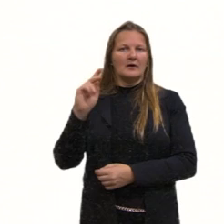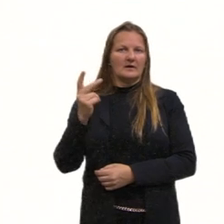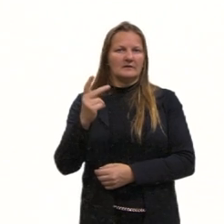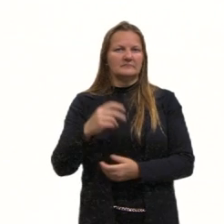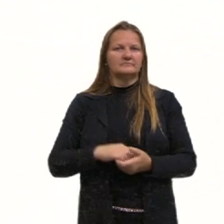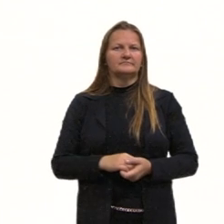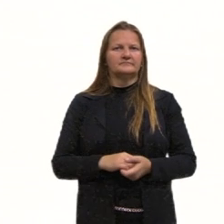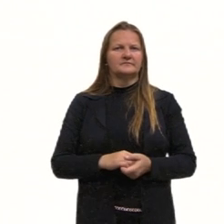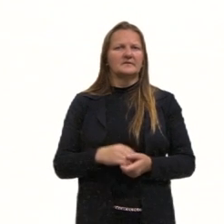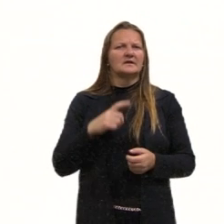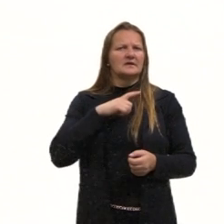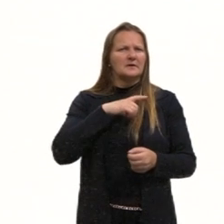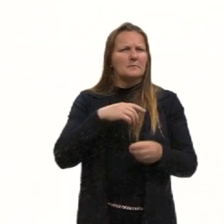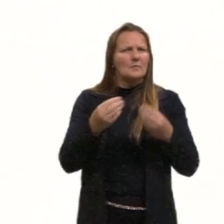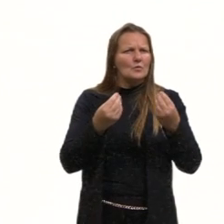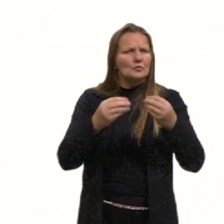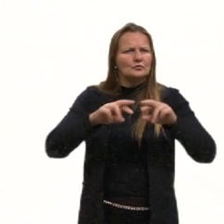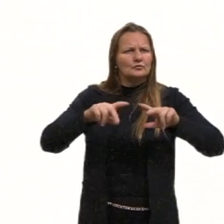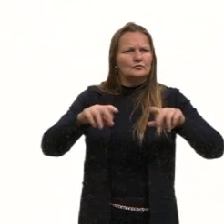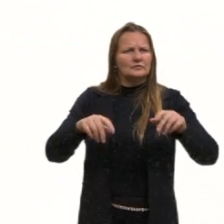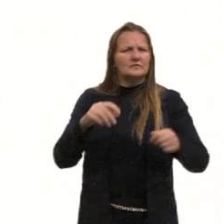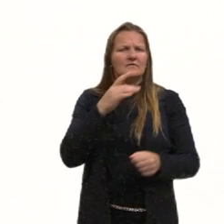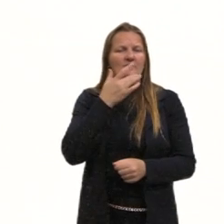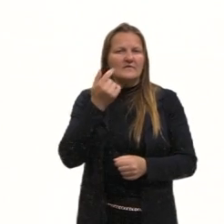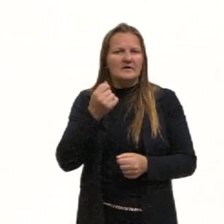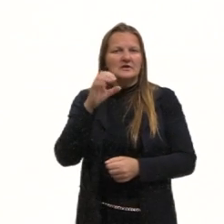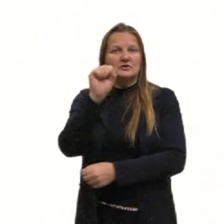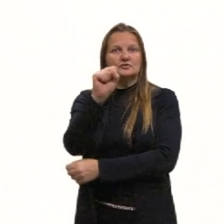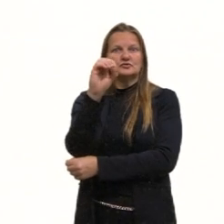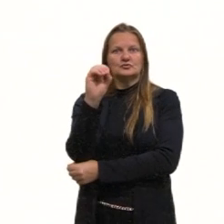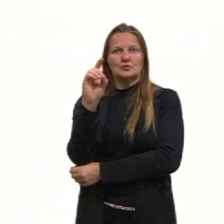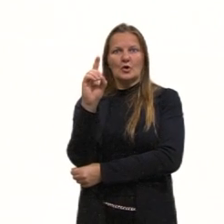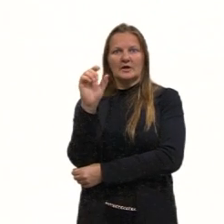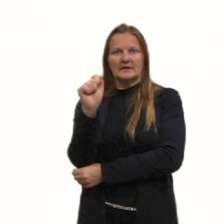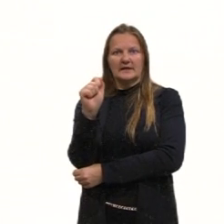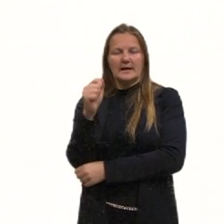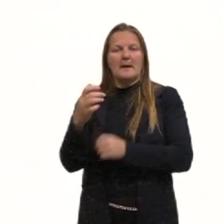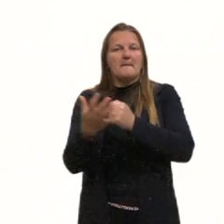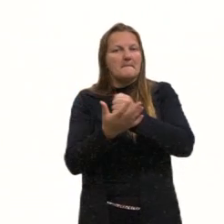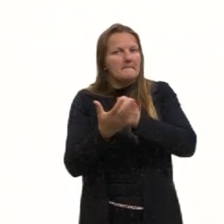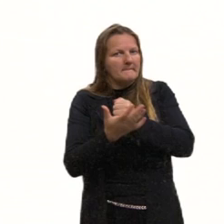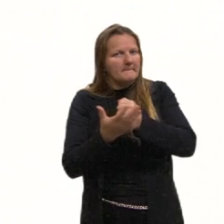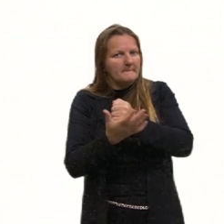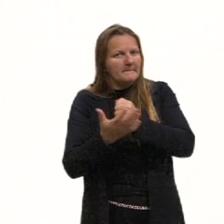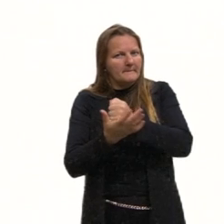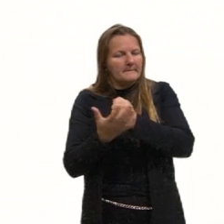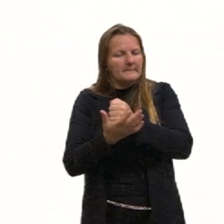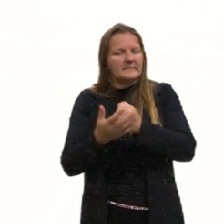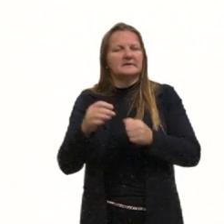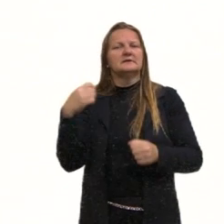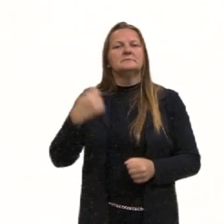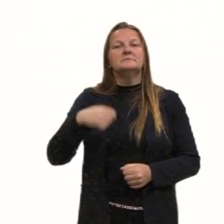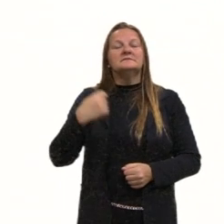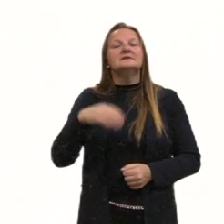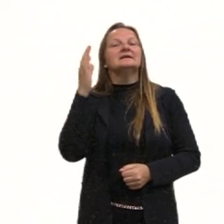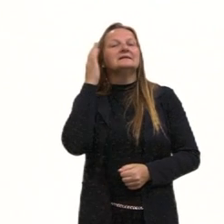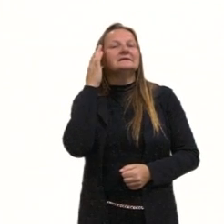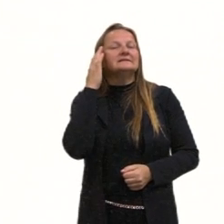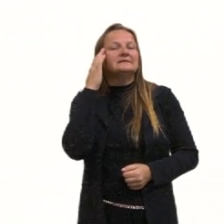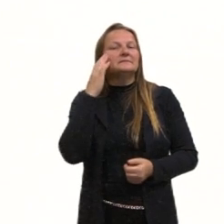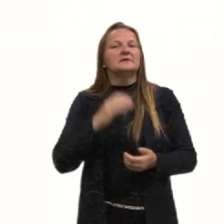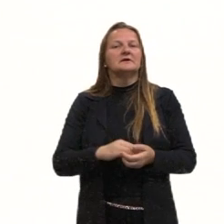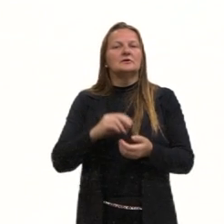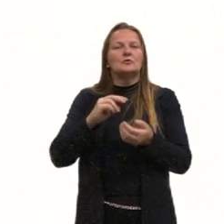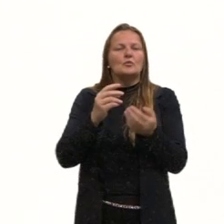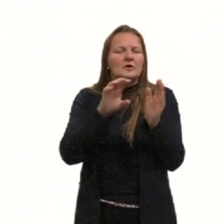versátil Nas questões precisa saber o que que é soda cáustica e que ele é uma base precisa interpretar o